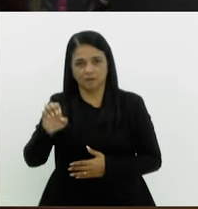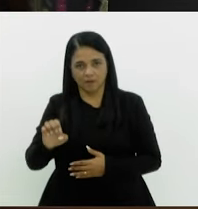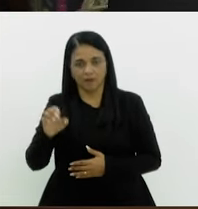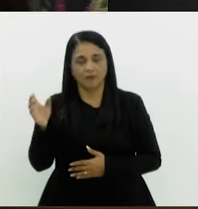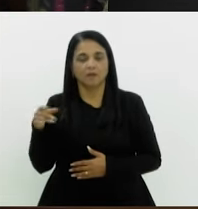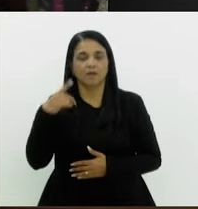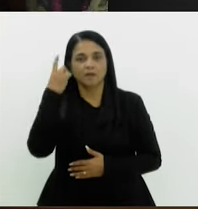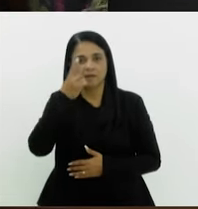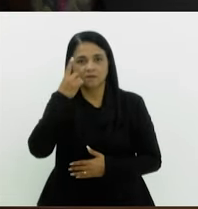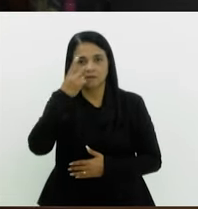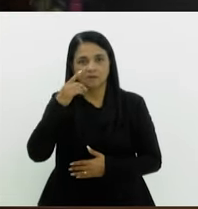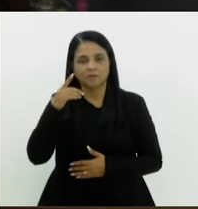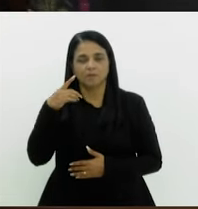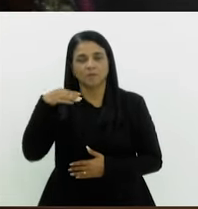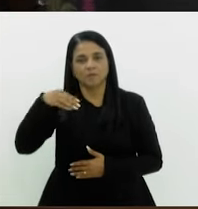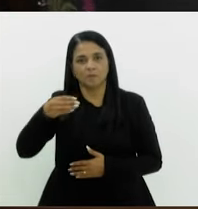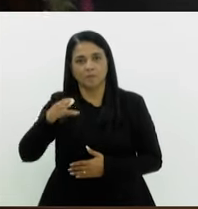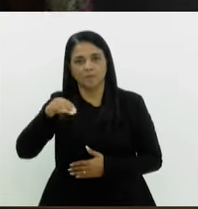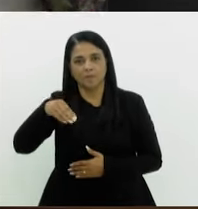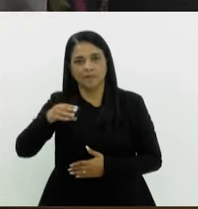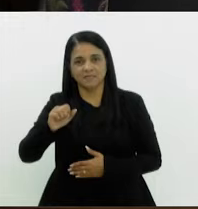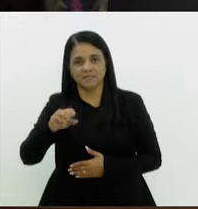Deputado Carlos Macedo.